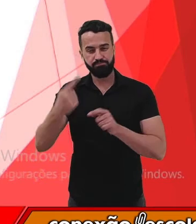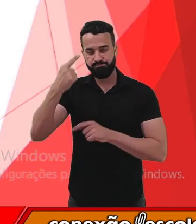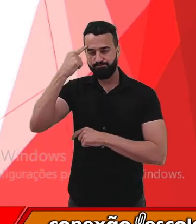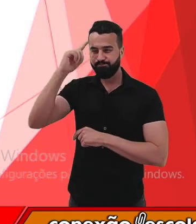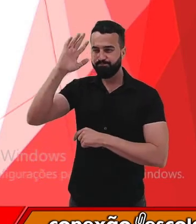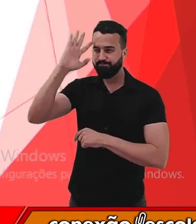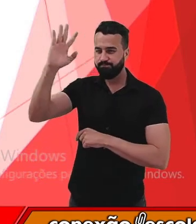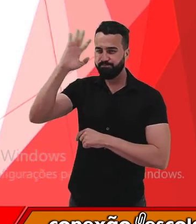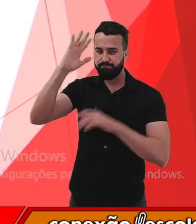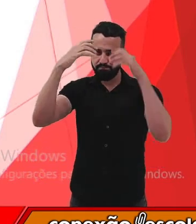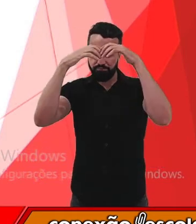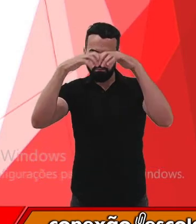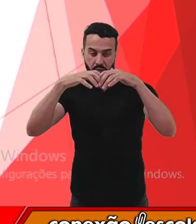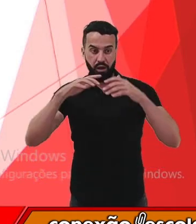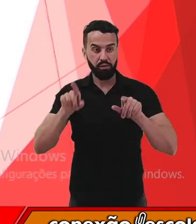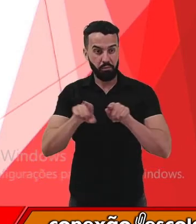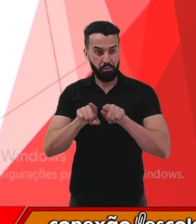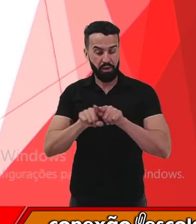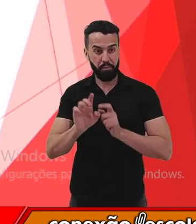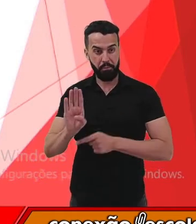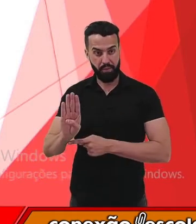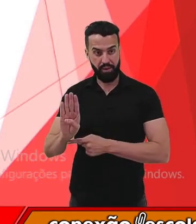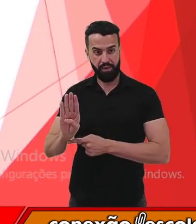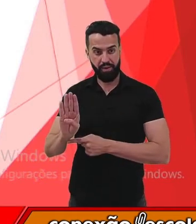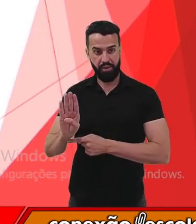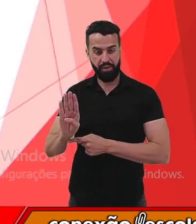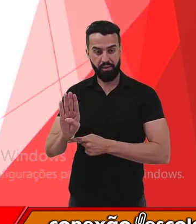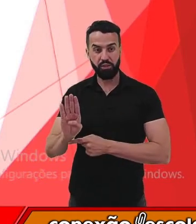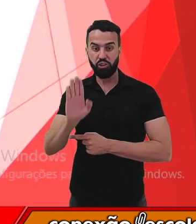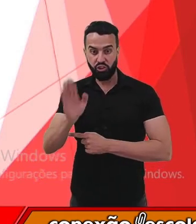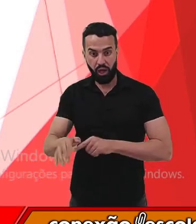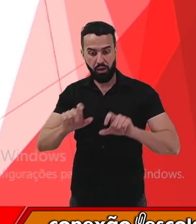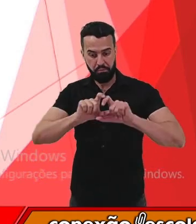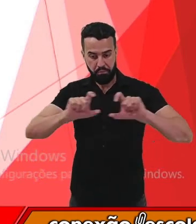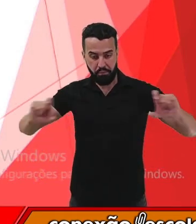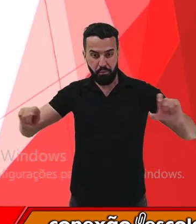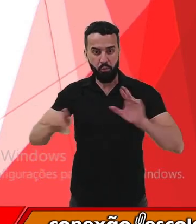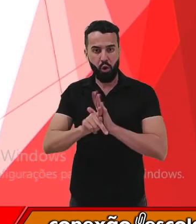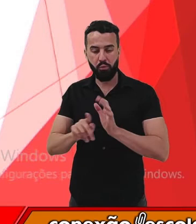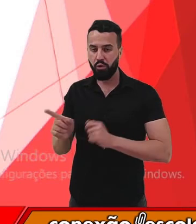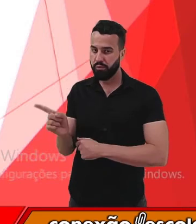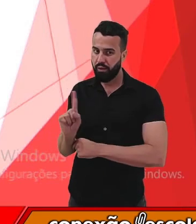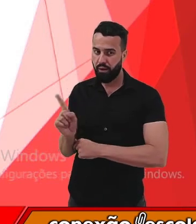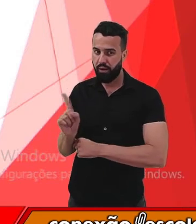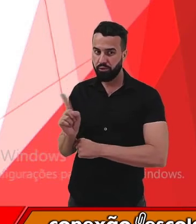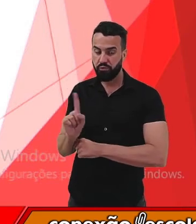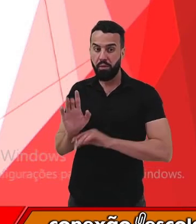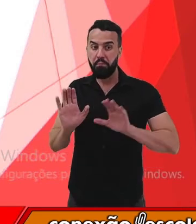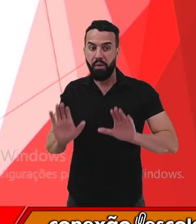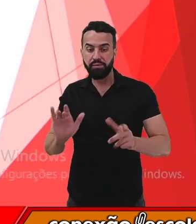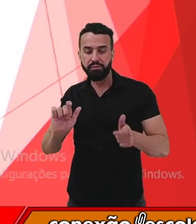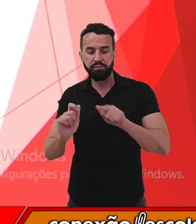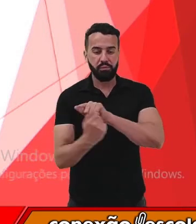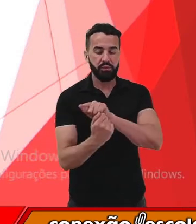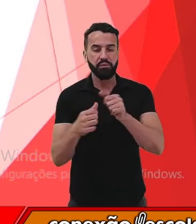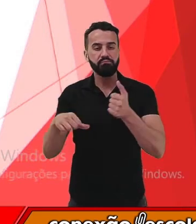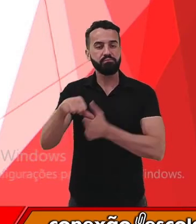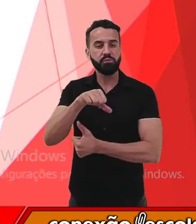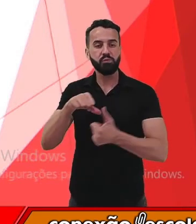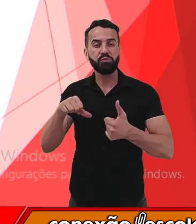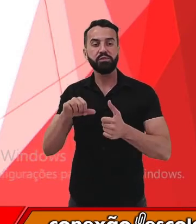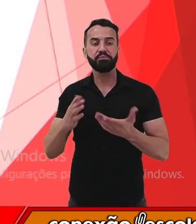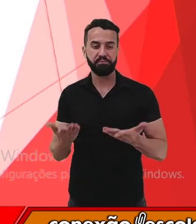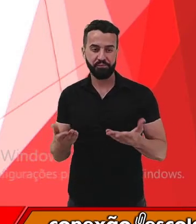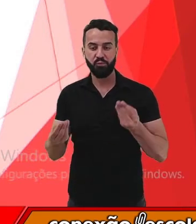mesma forma, negativa. Na letra B, aliás, eu já tenho a forma negativa, como que você interroga? E na frase,